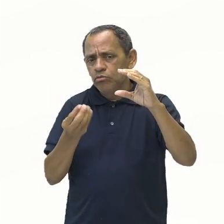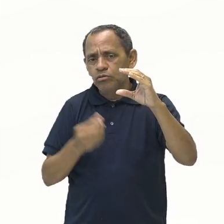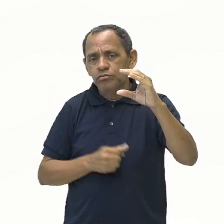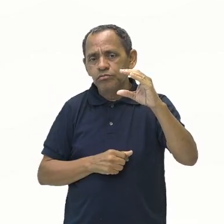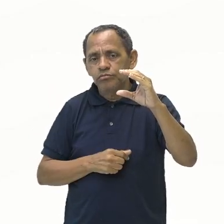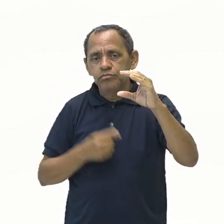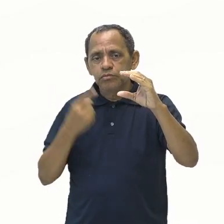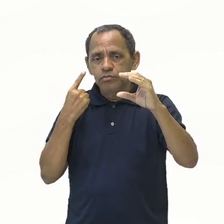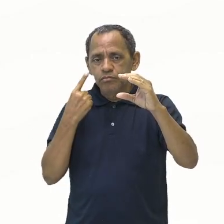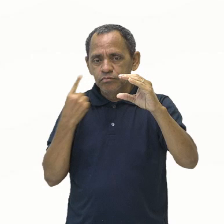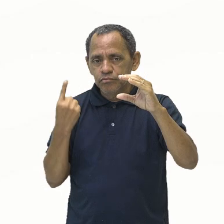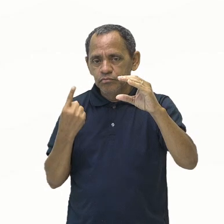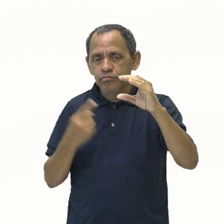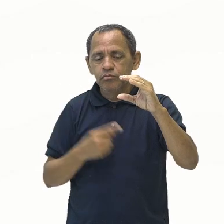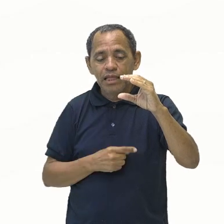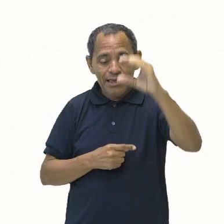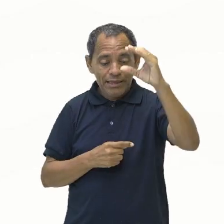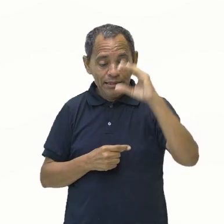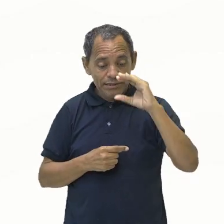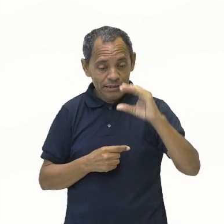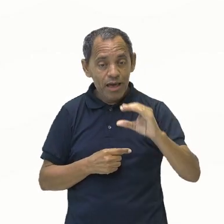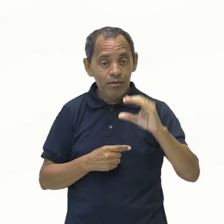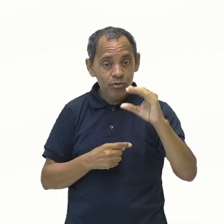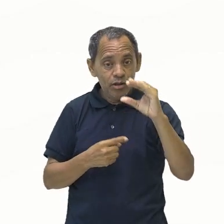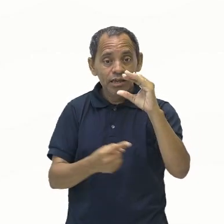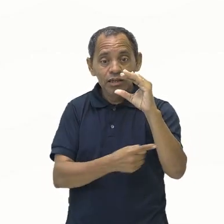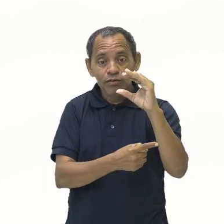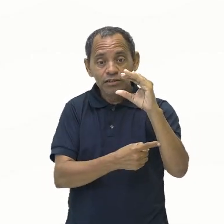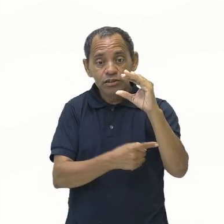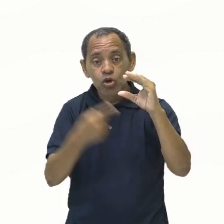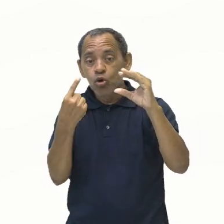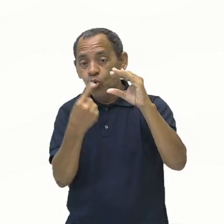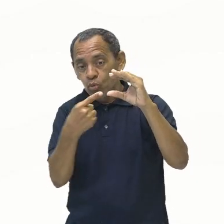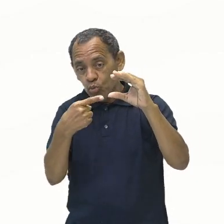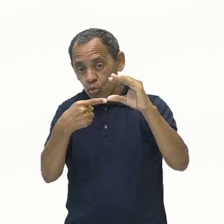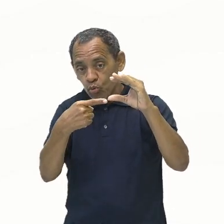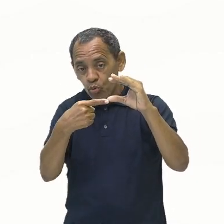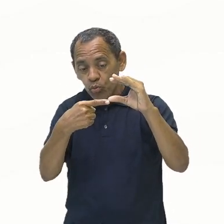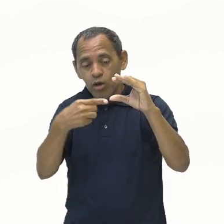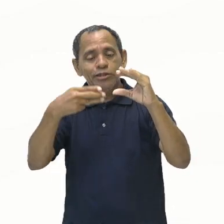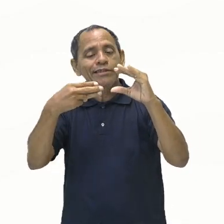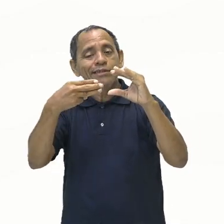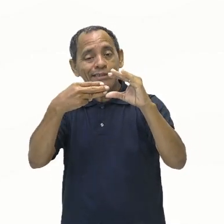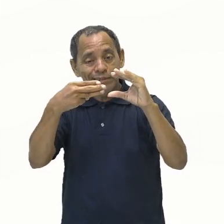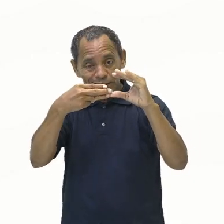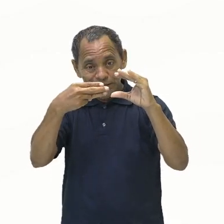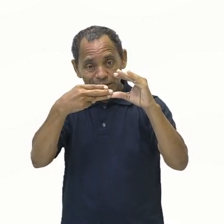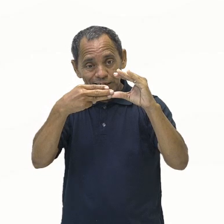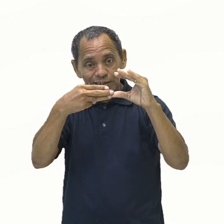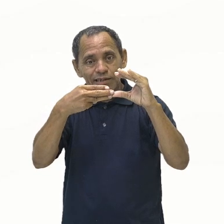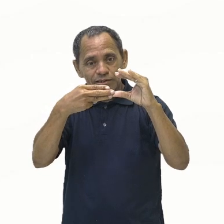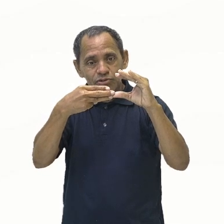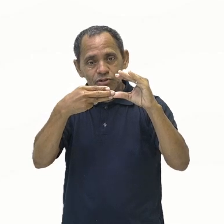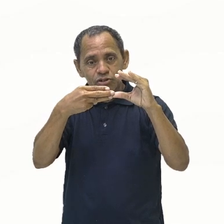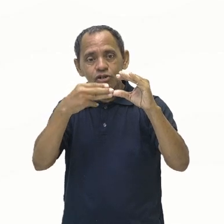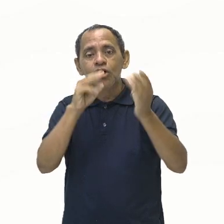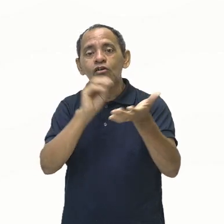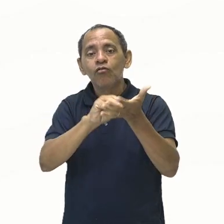Neste carbono aqui embaixo, ele está fazendo 1, 2, 3 ligações. Falta apenas